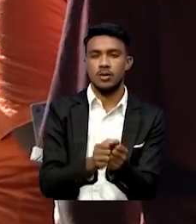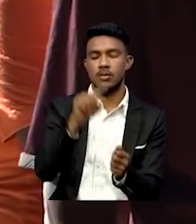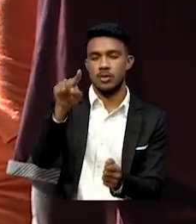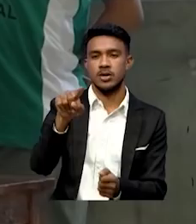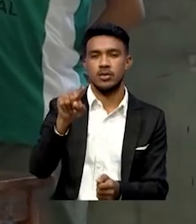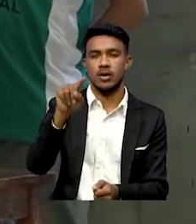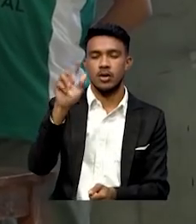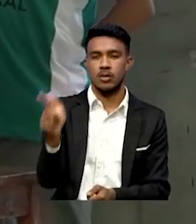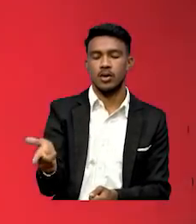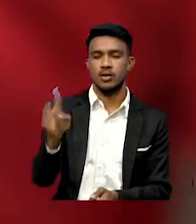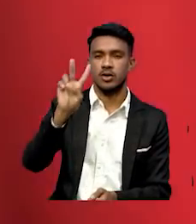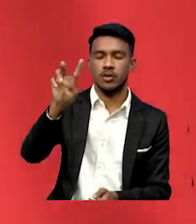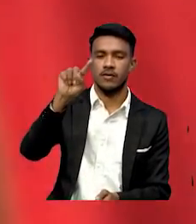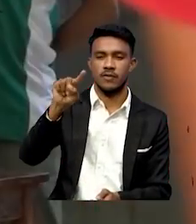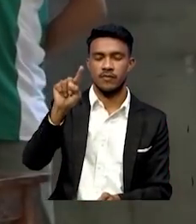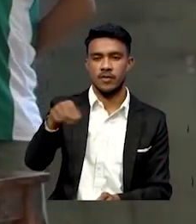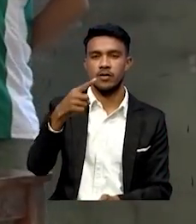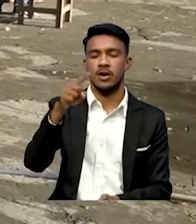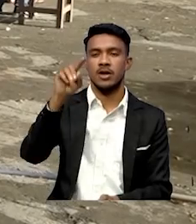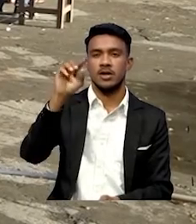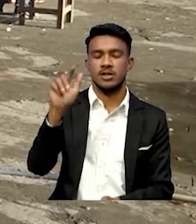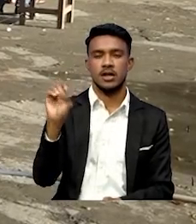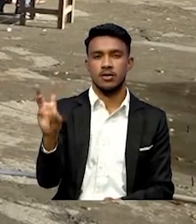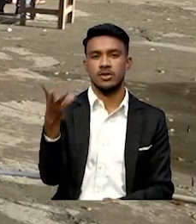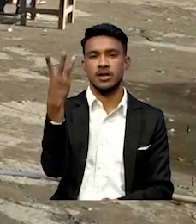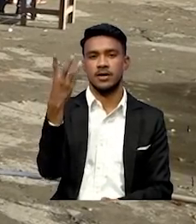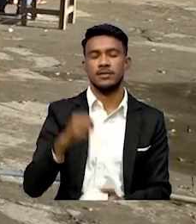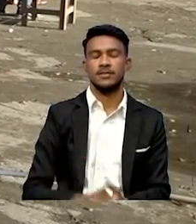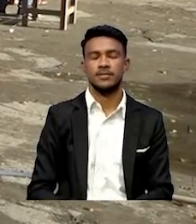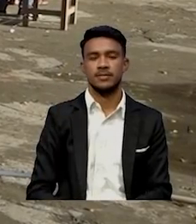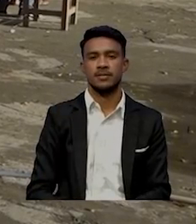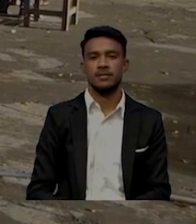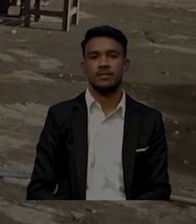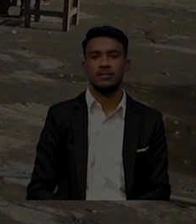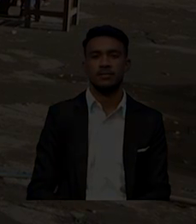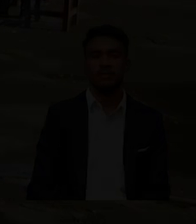resing rua, 0,1 nulu resing nen. Laura da Cruz, Adere Tuximenez, SZMN.